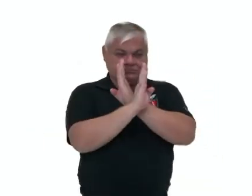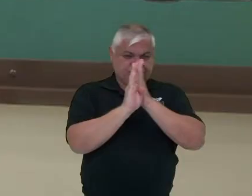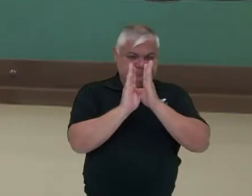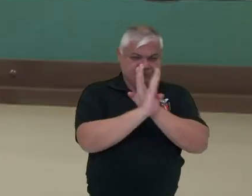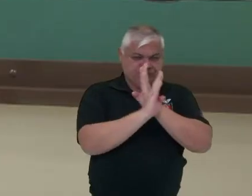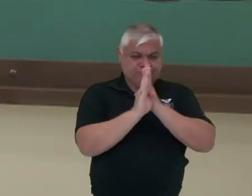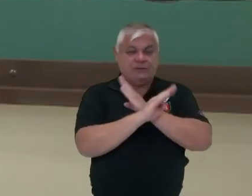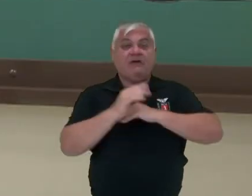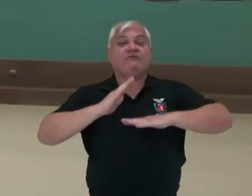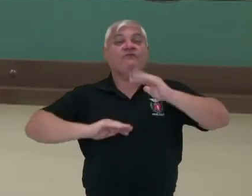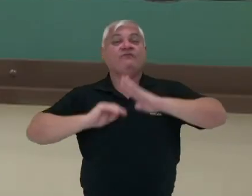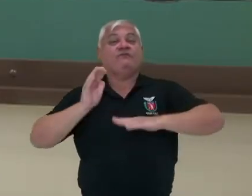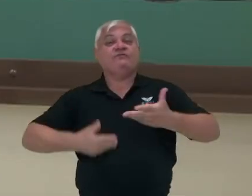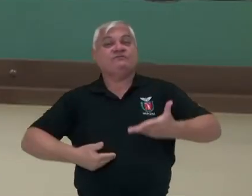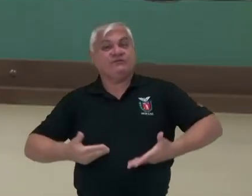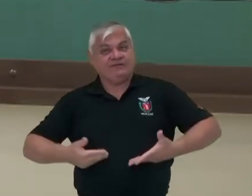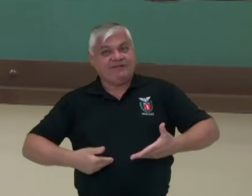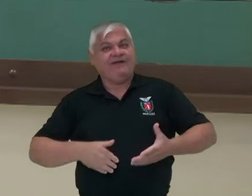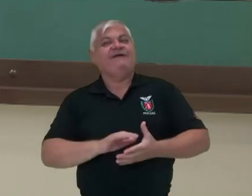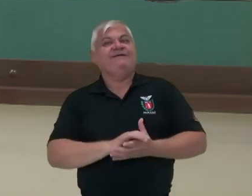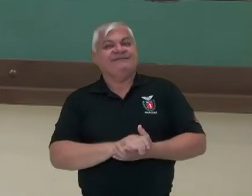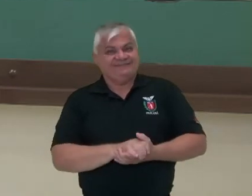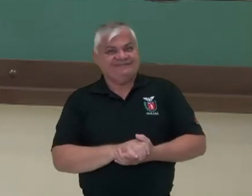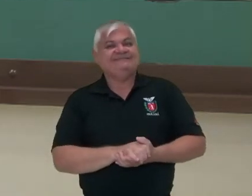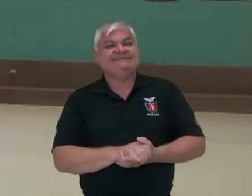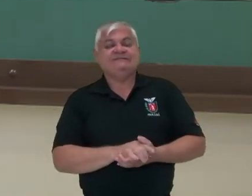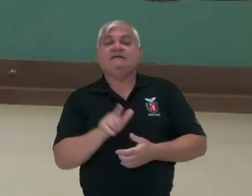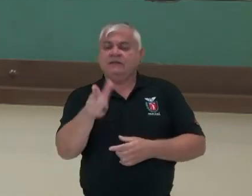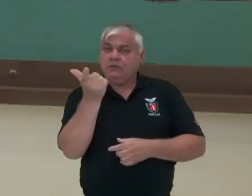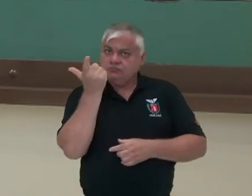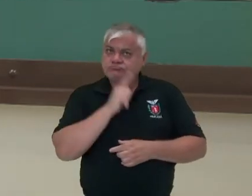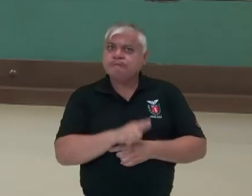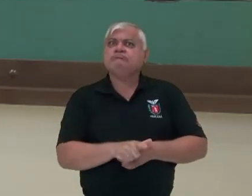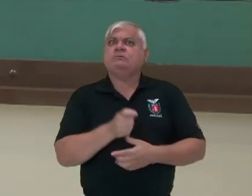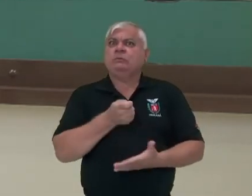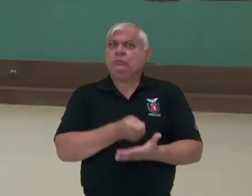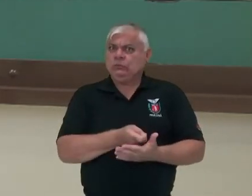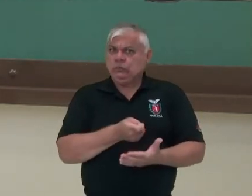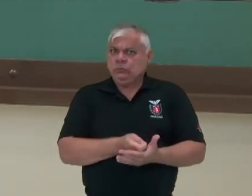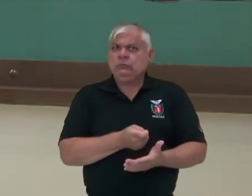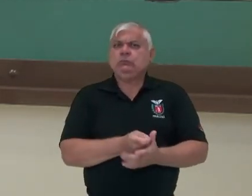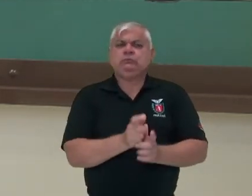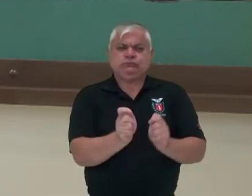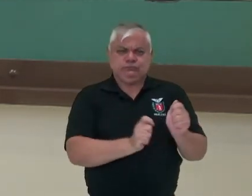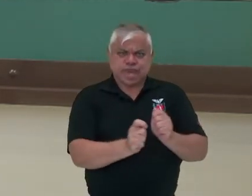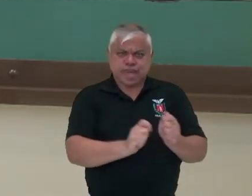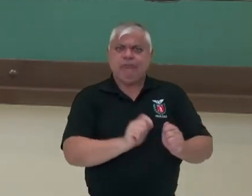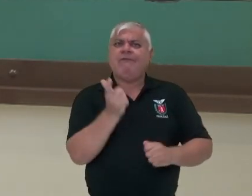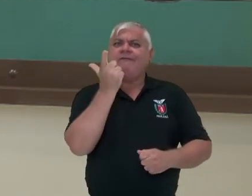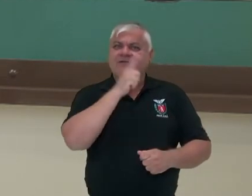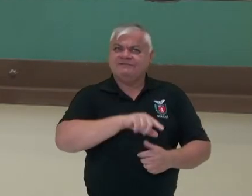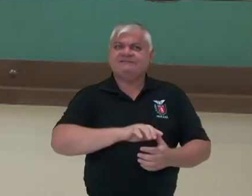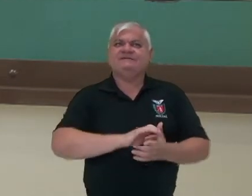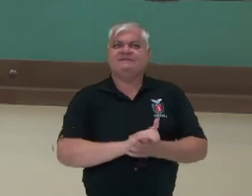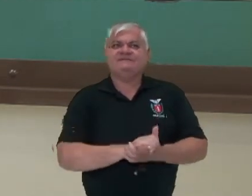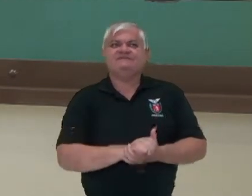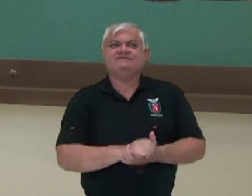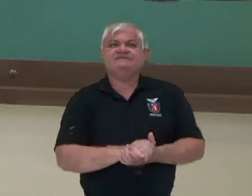E, repetindo, dessa forma, eles conseguiam manter um controle bem rígido das suas colônias na América, tá?